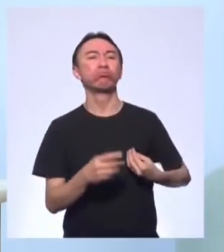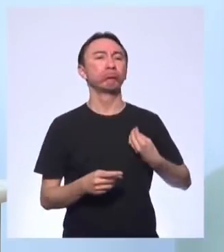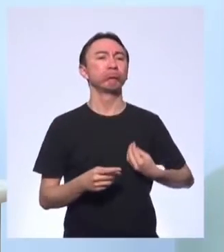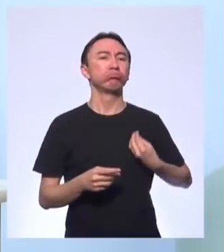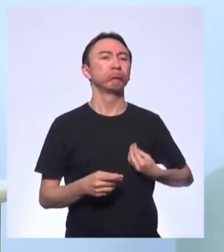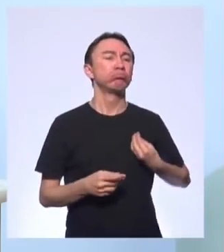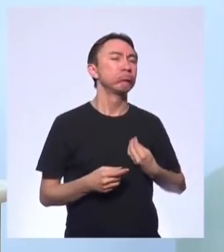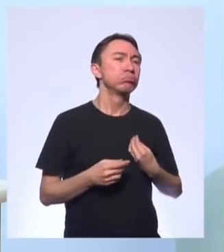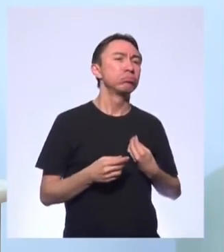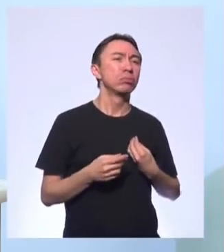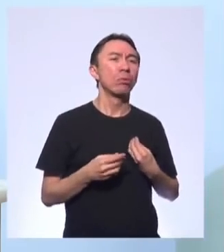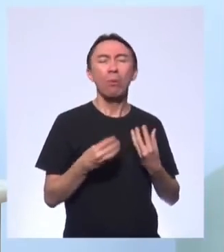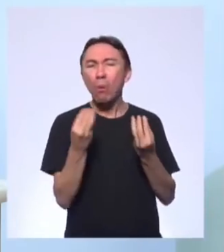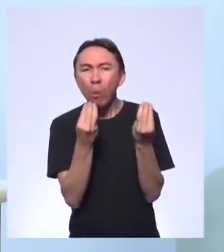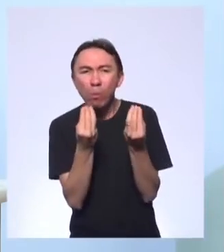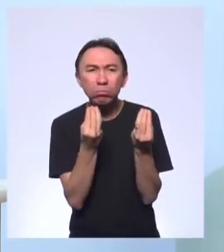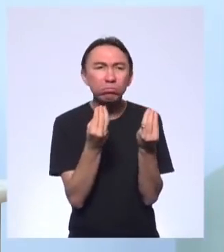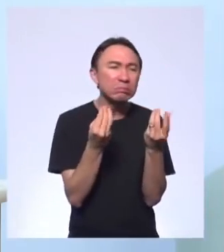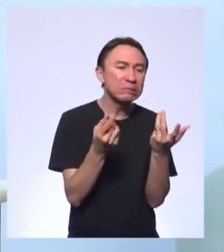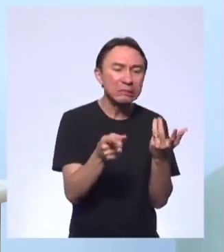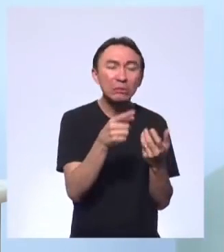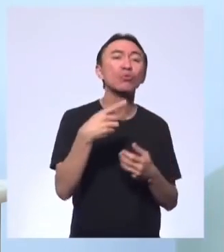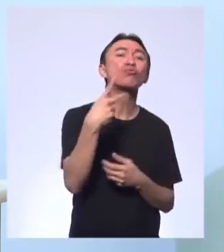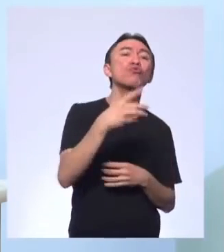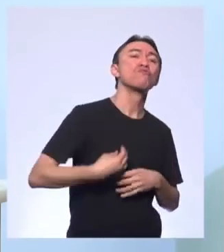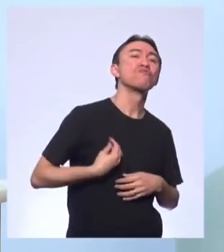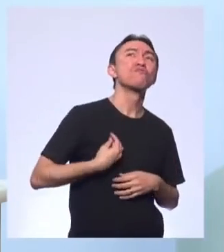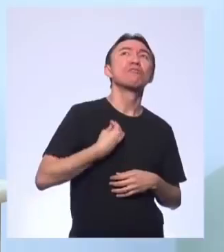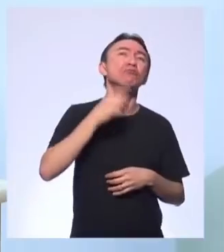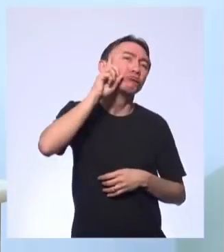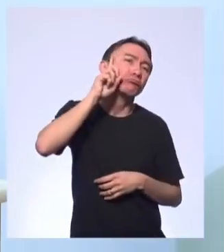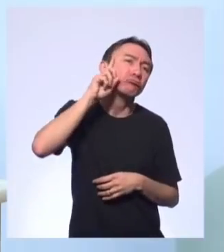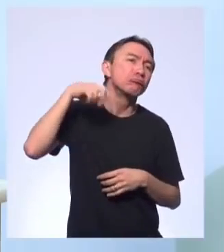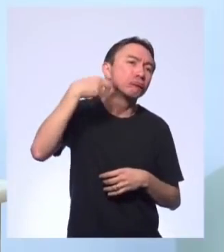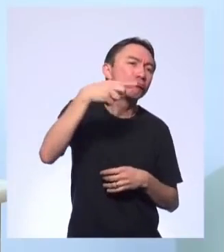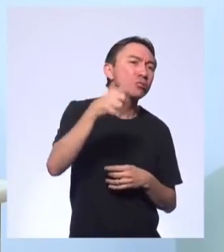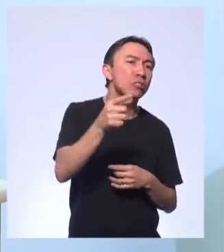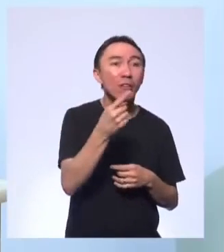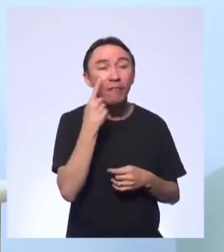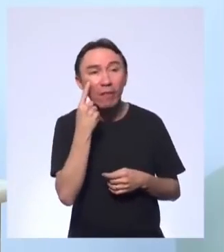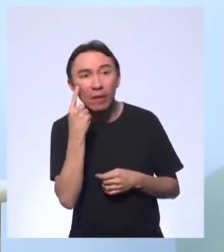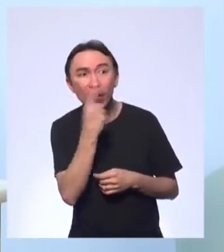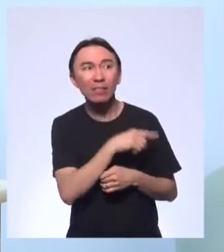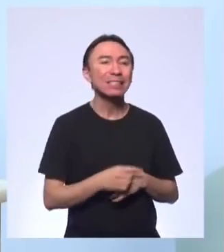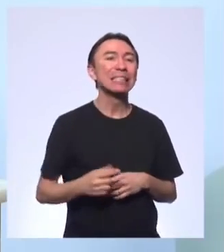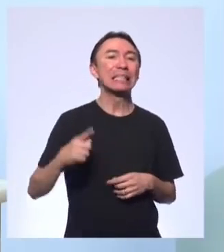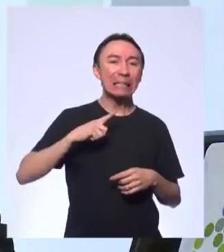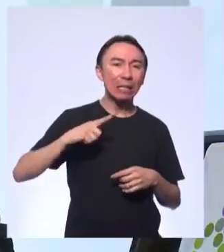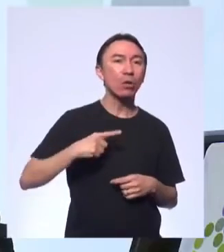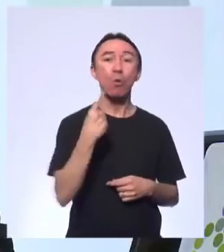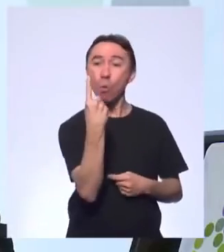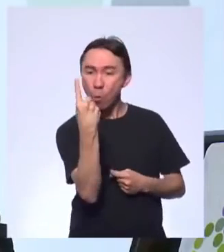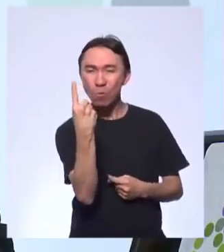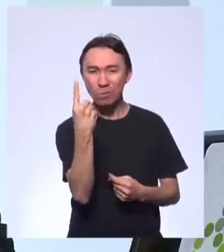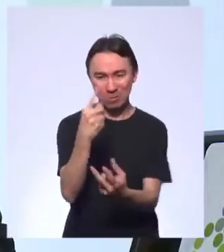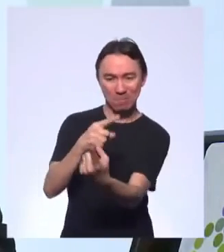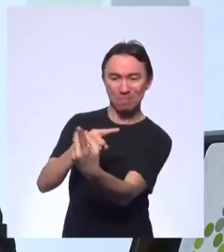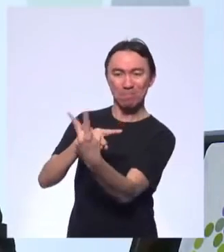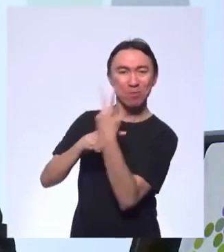as coisas acontecem no dia a dia, para vocês me falarem um fator de proteção e um fator de